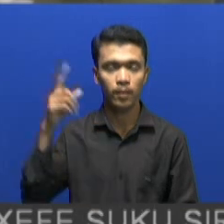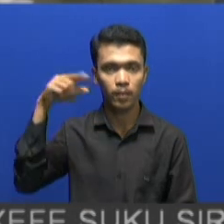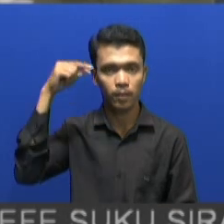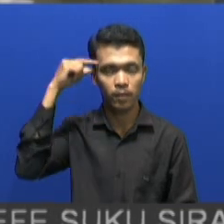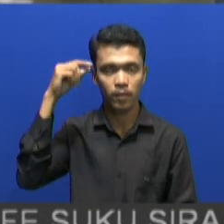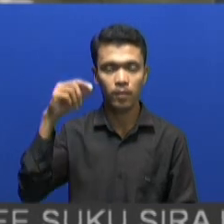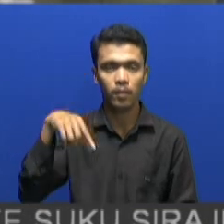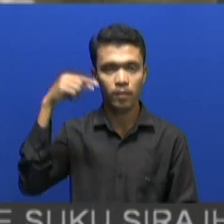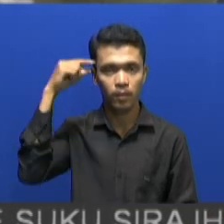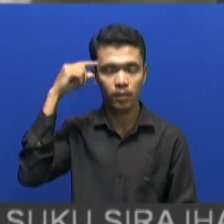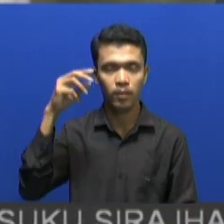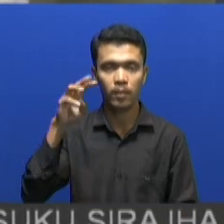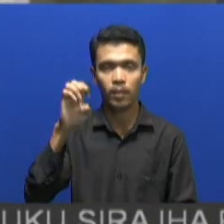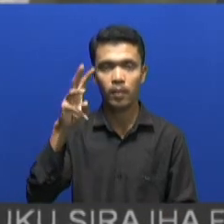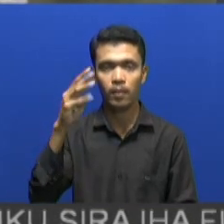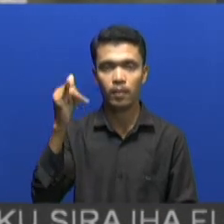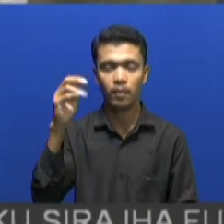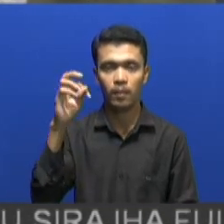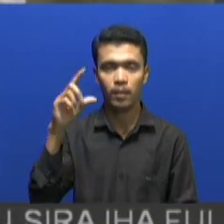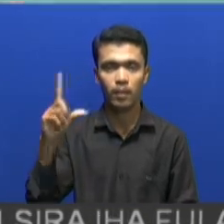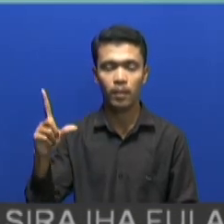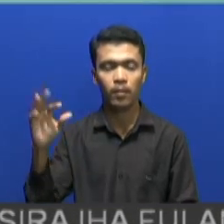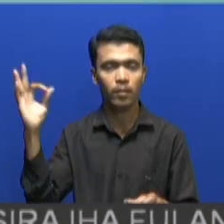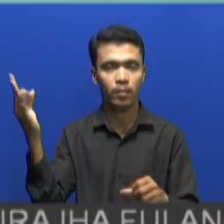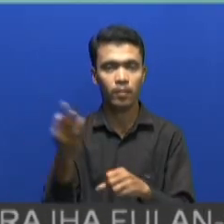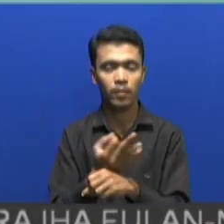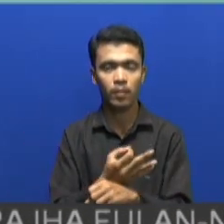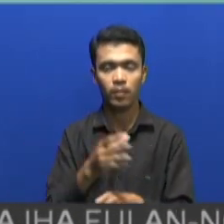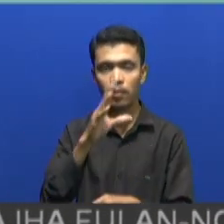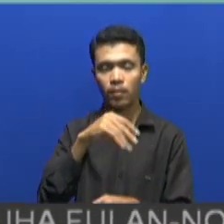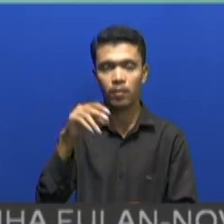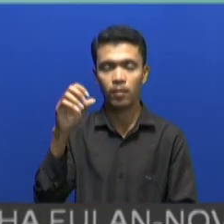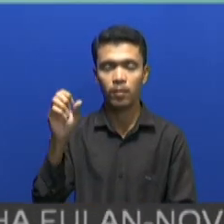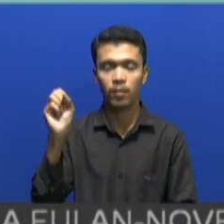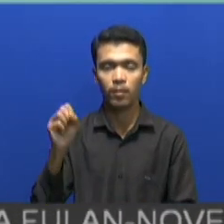Cloud, Governo Email Service, Office Document Electronic ho Human